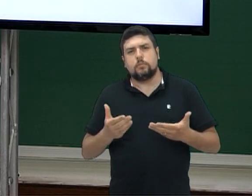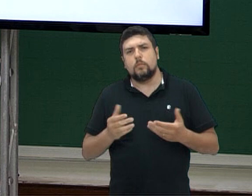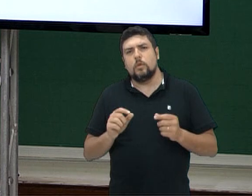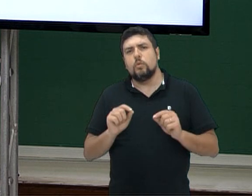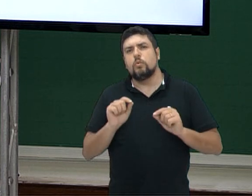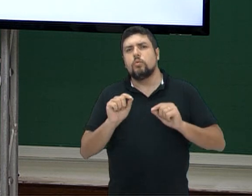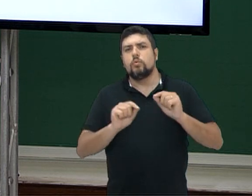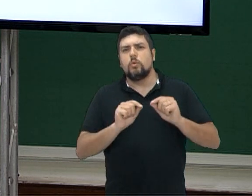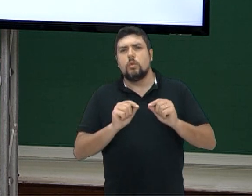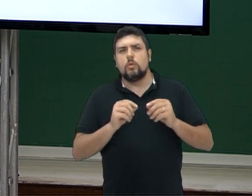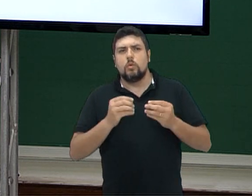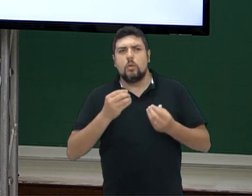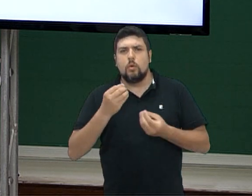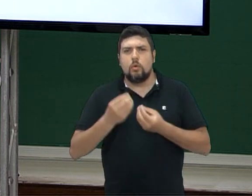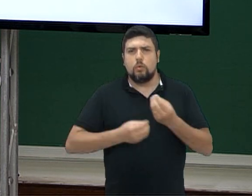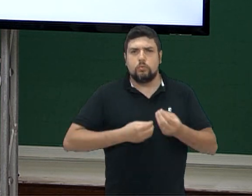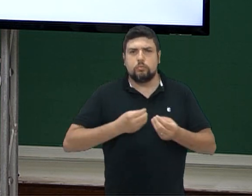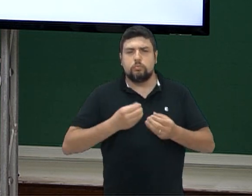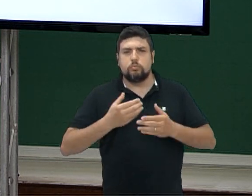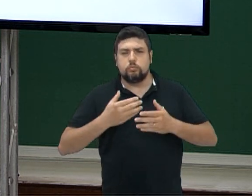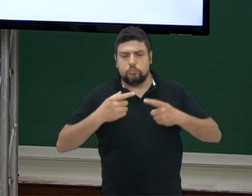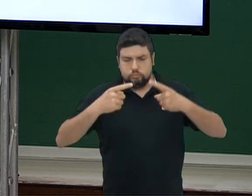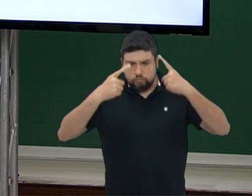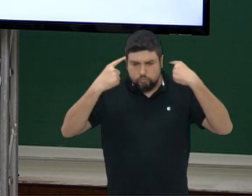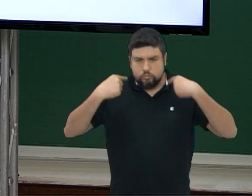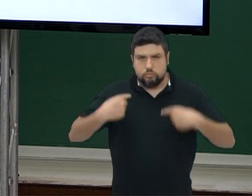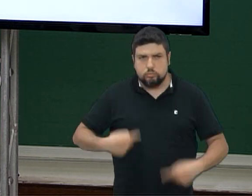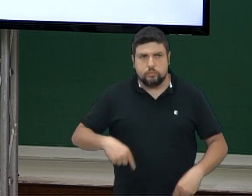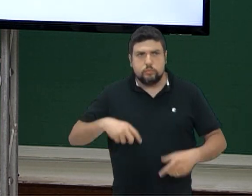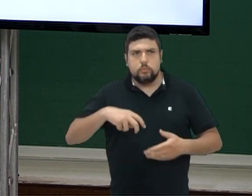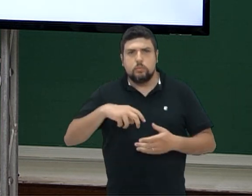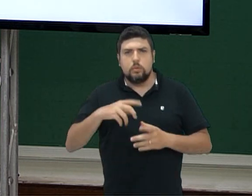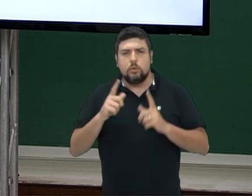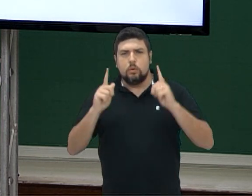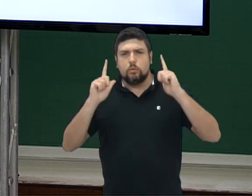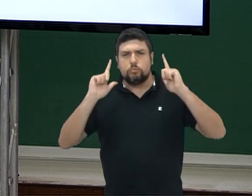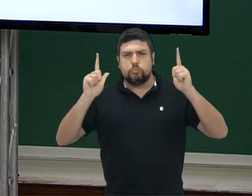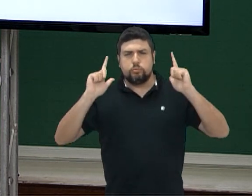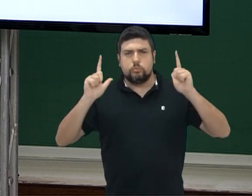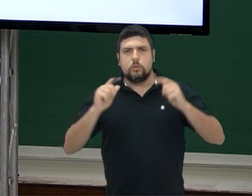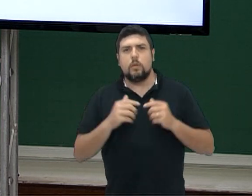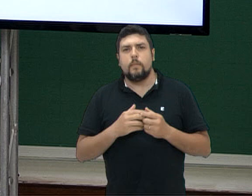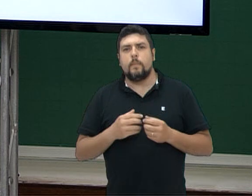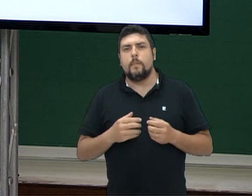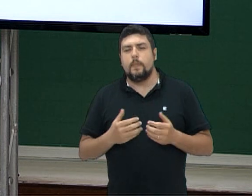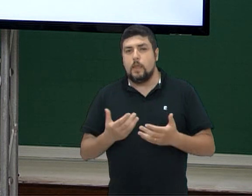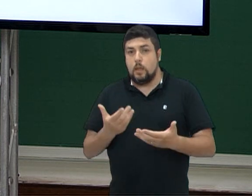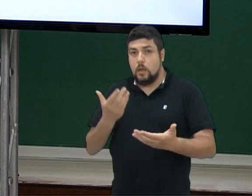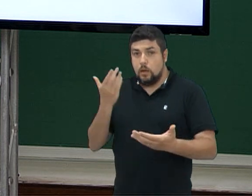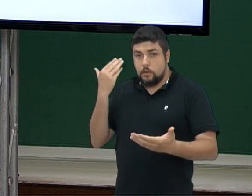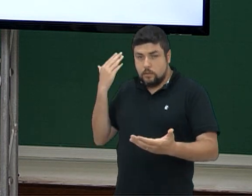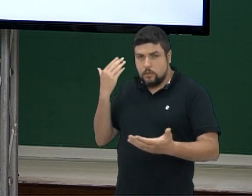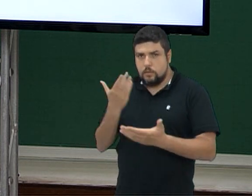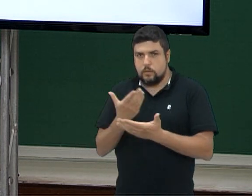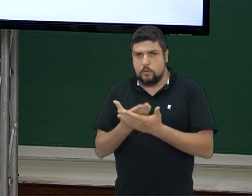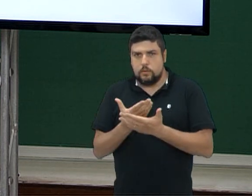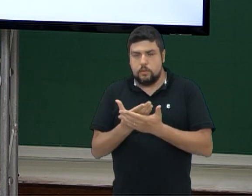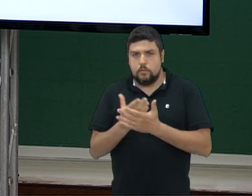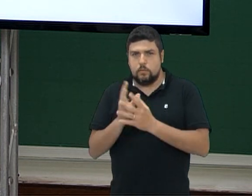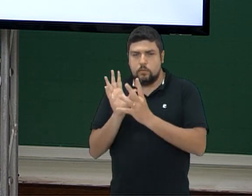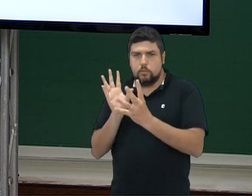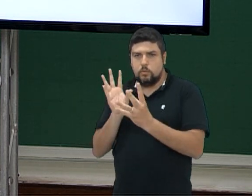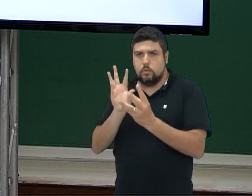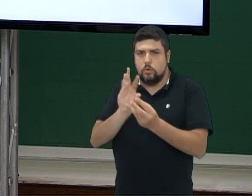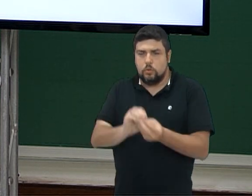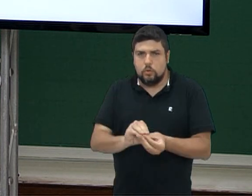as práticas corporais de aventura. Vamos iniciar com um resumo da aula anterior, na qual nós falamos sobre quais